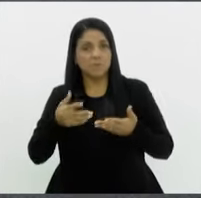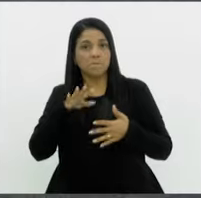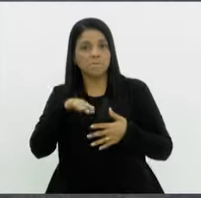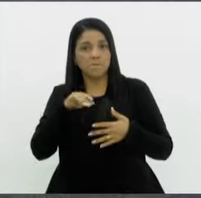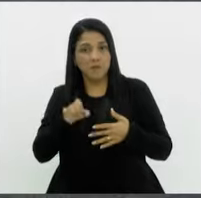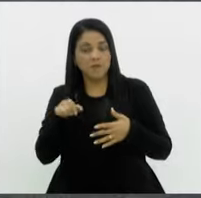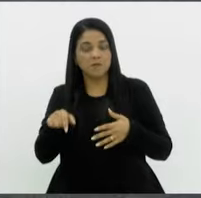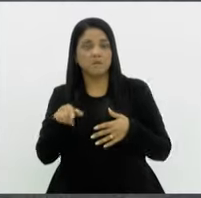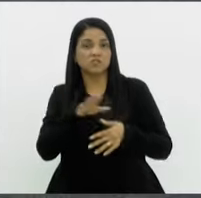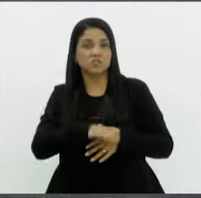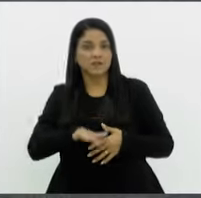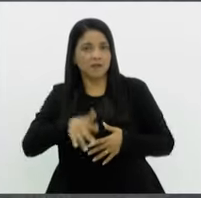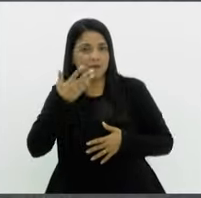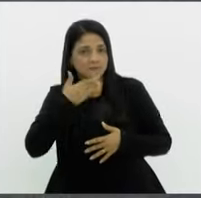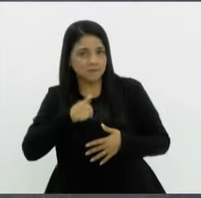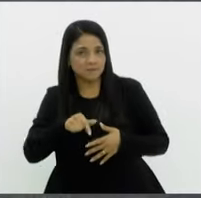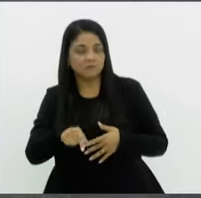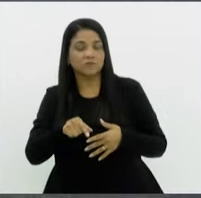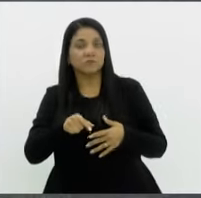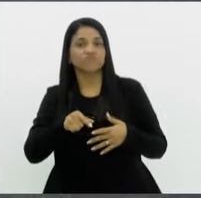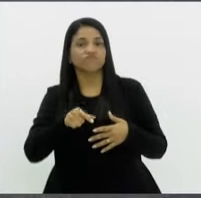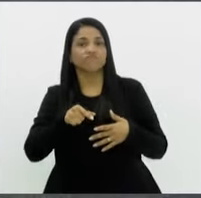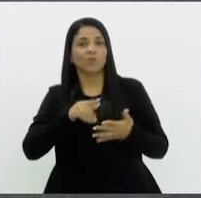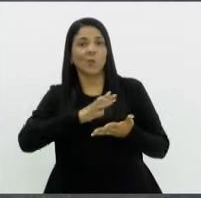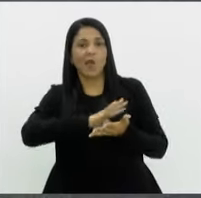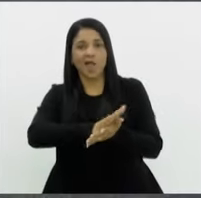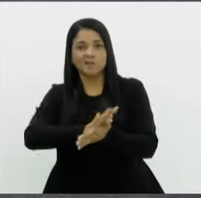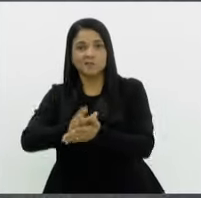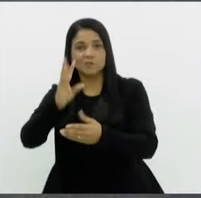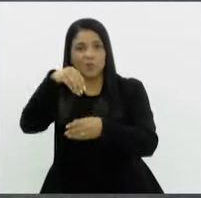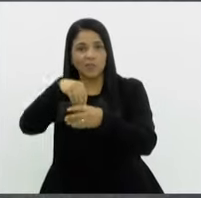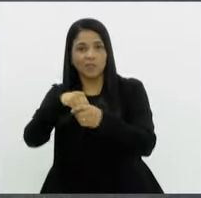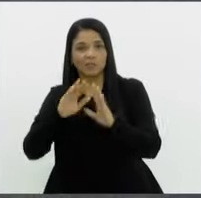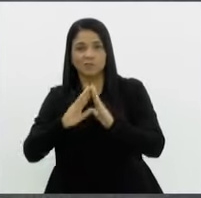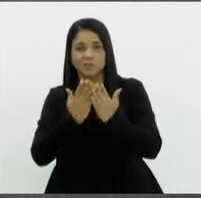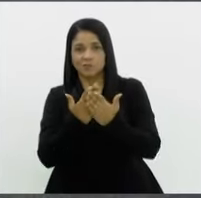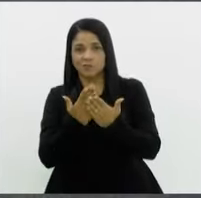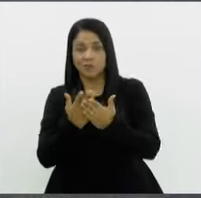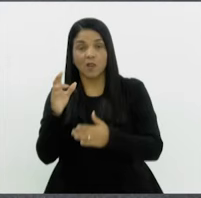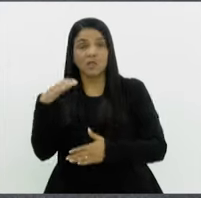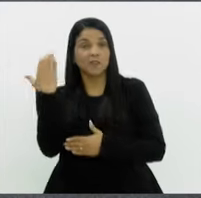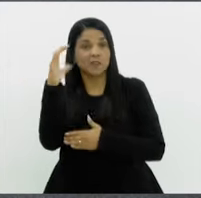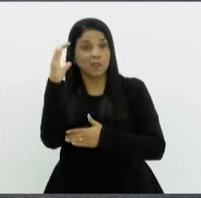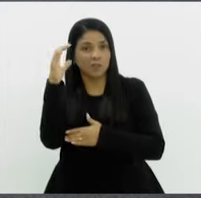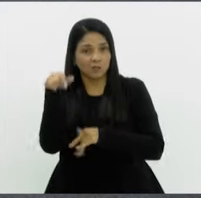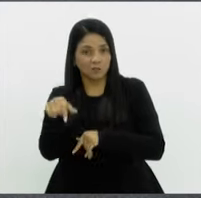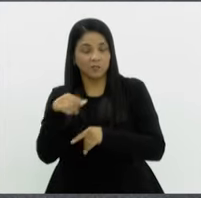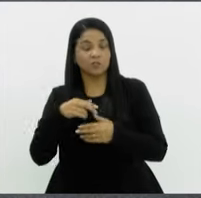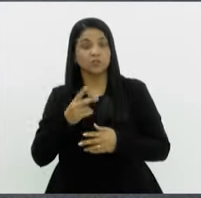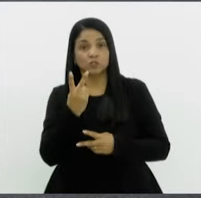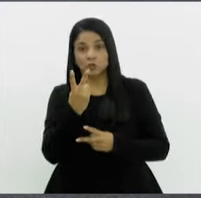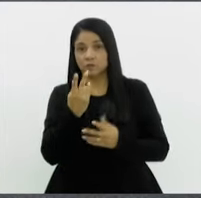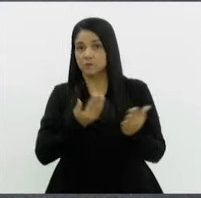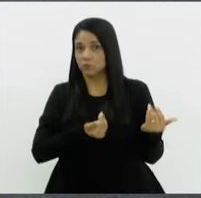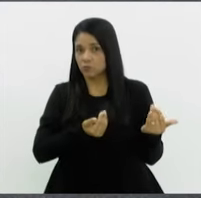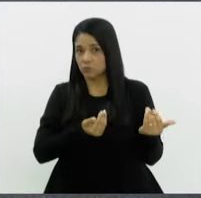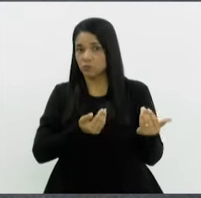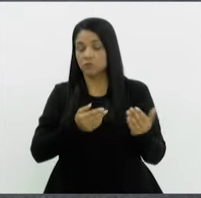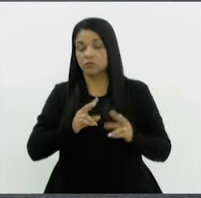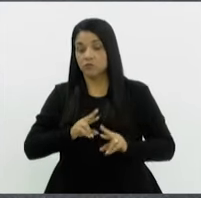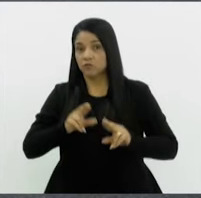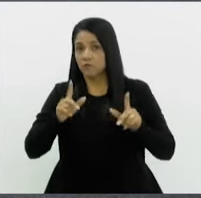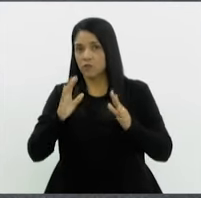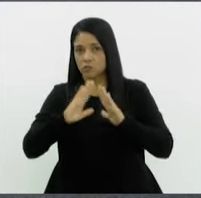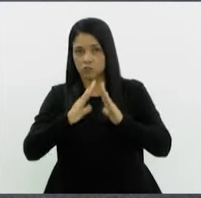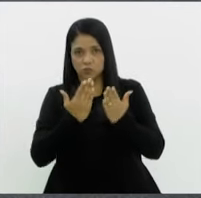escolas particulares em Niterói. Foram dois adolescentes em escolas diferentes, mas entendendo, senhor presidente, que